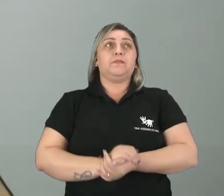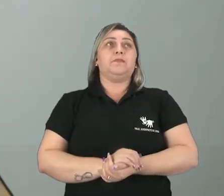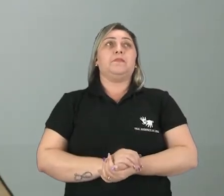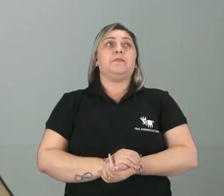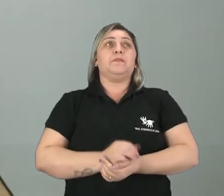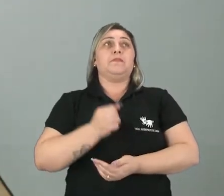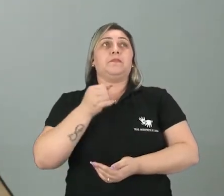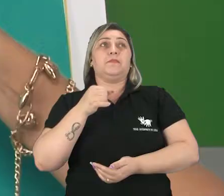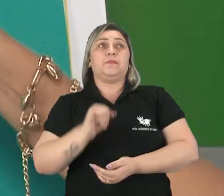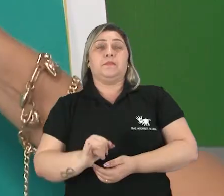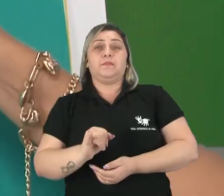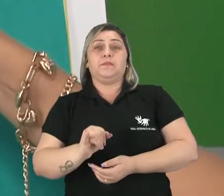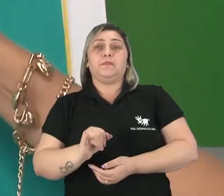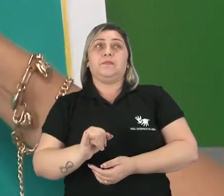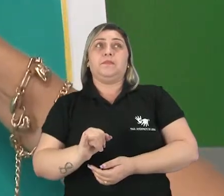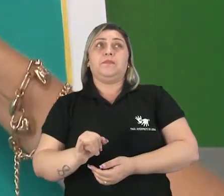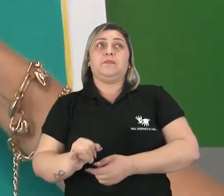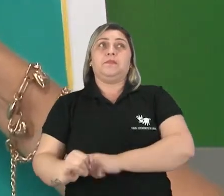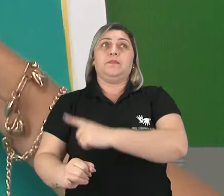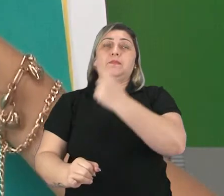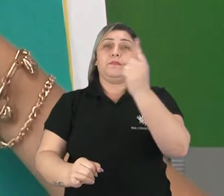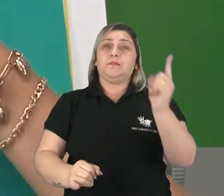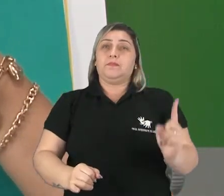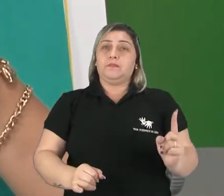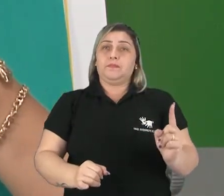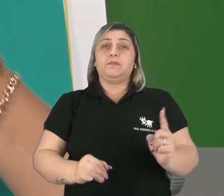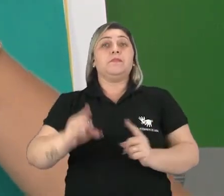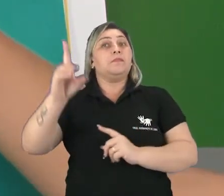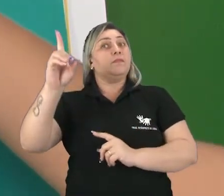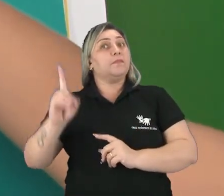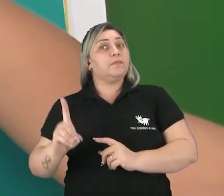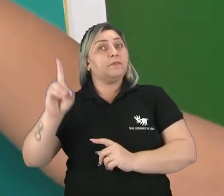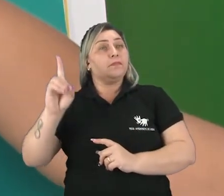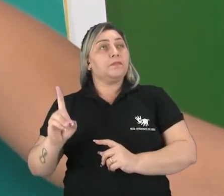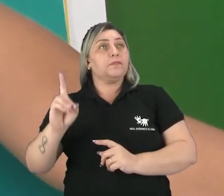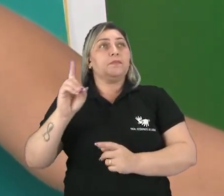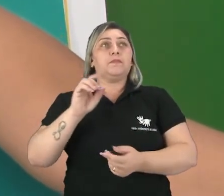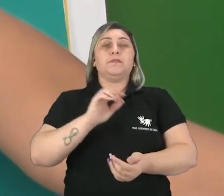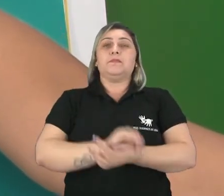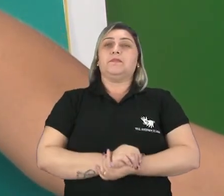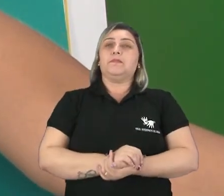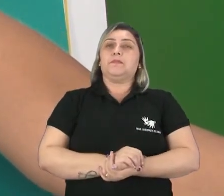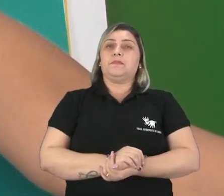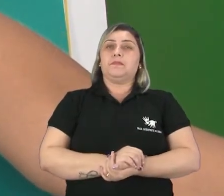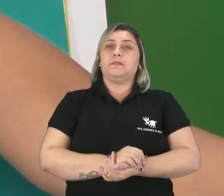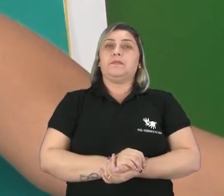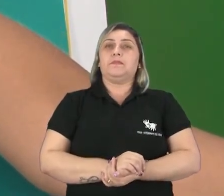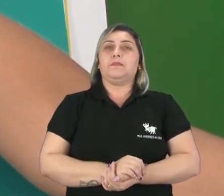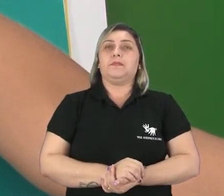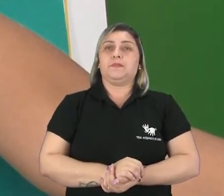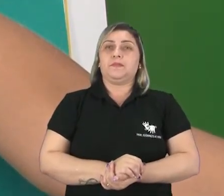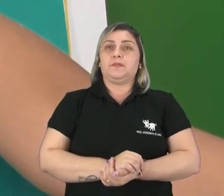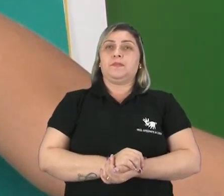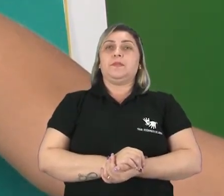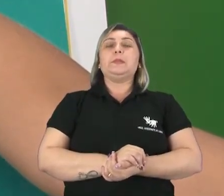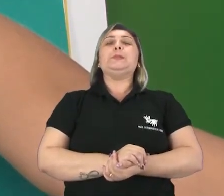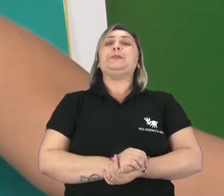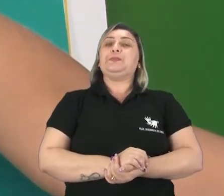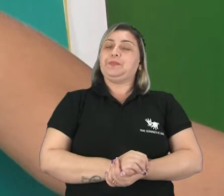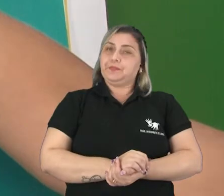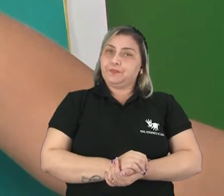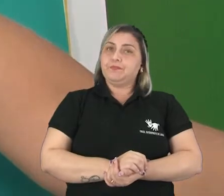e se eu virar ele para este lado ele vai estar virado parar para o lado de